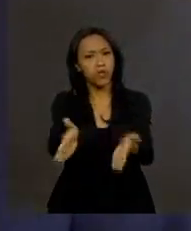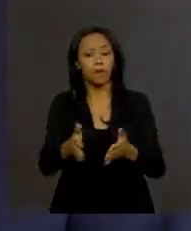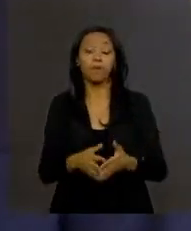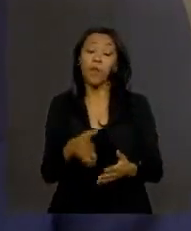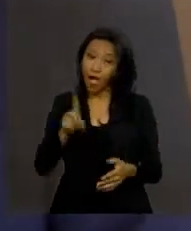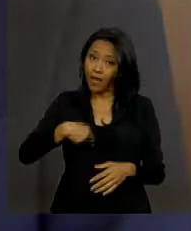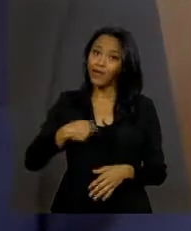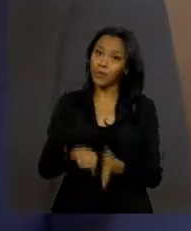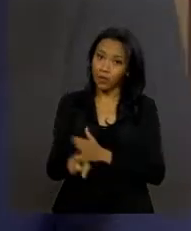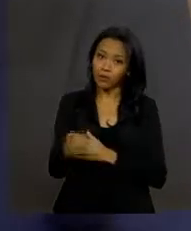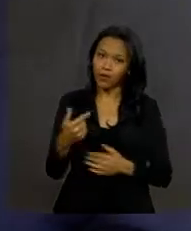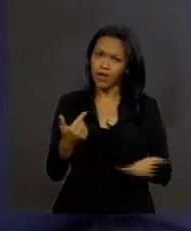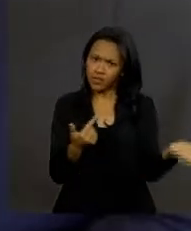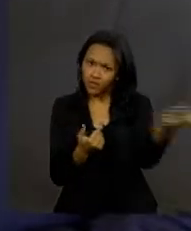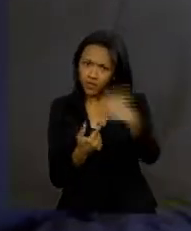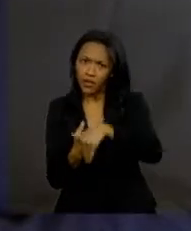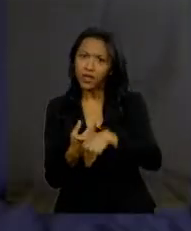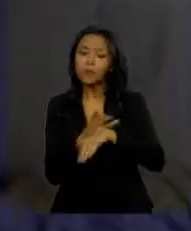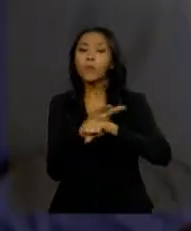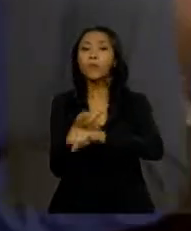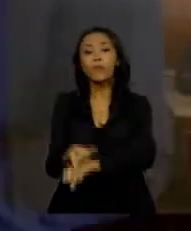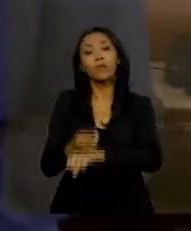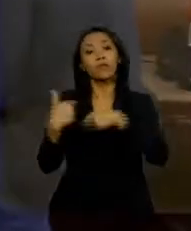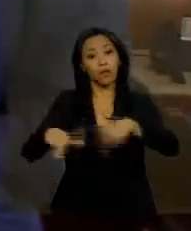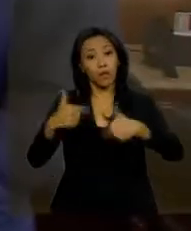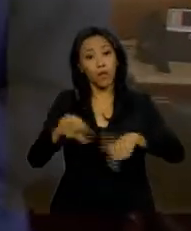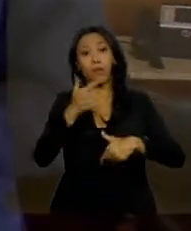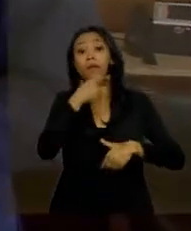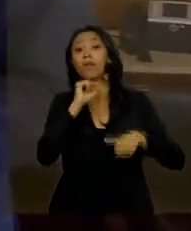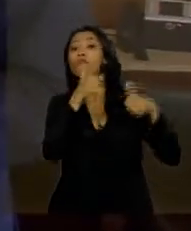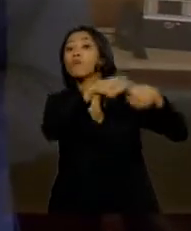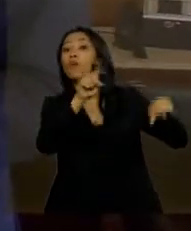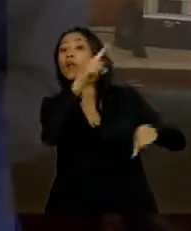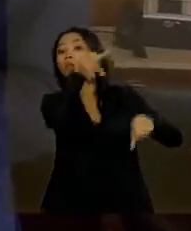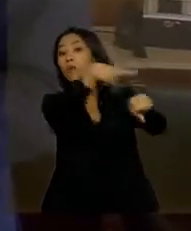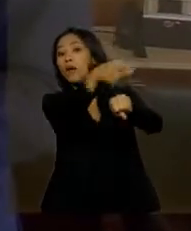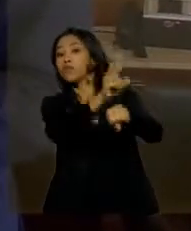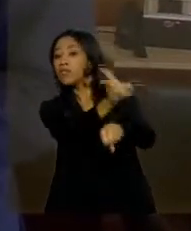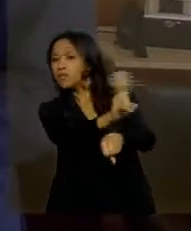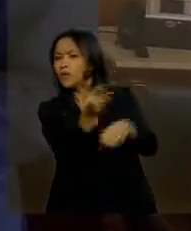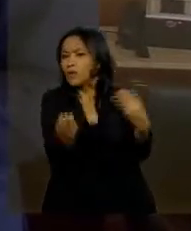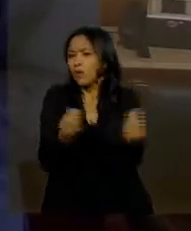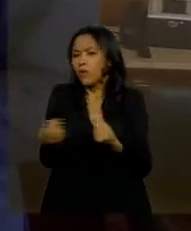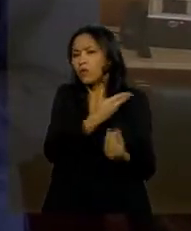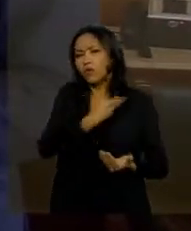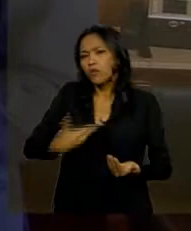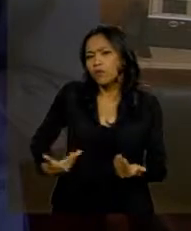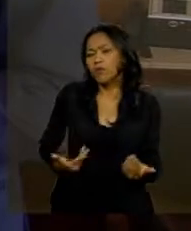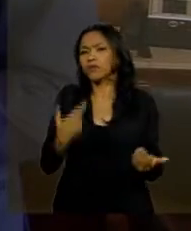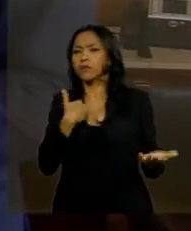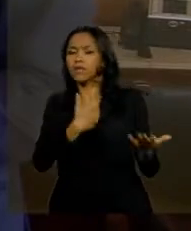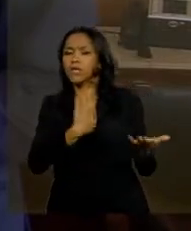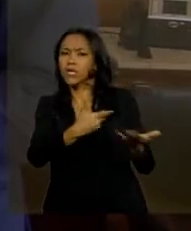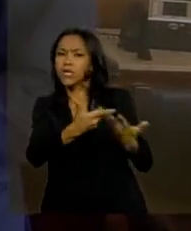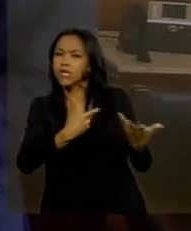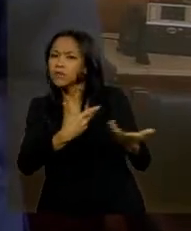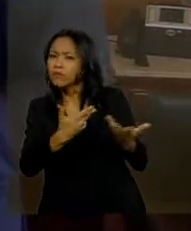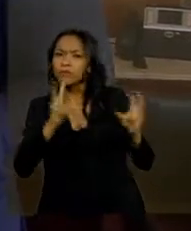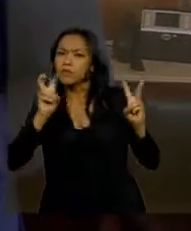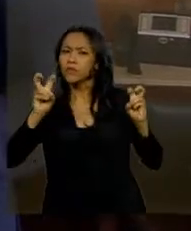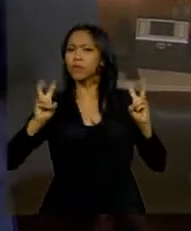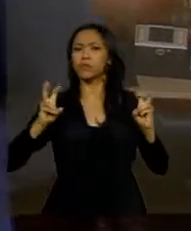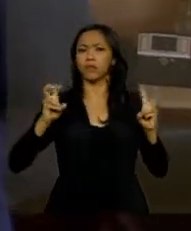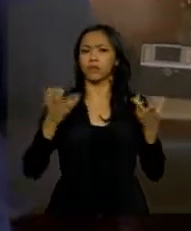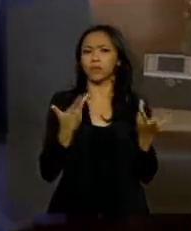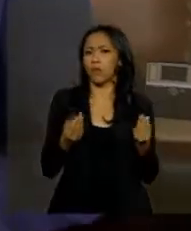eu ia perguntar os senhores vêm obviamente em busca de emprego até pra ajudar os que ficaram na venezuela como é que o governo também tem dialogado tem encaminhado esse assunto